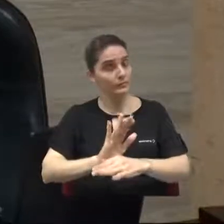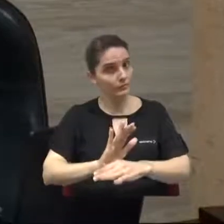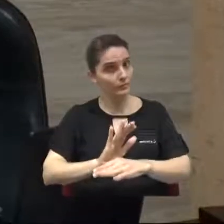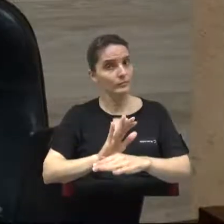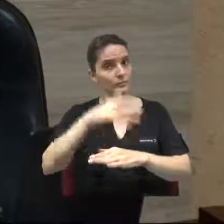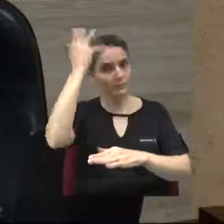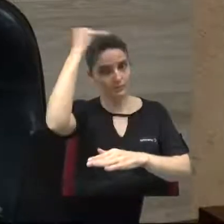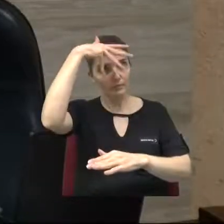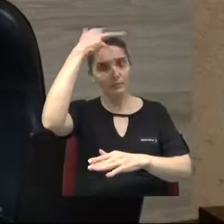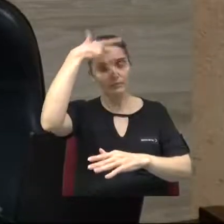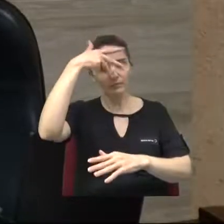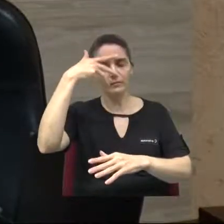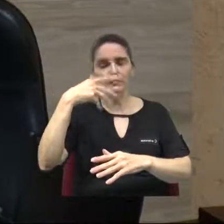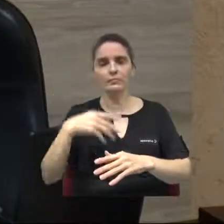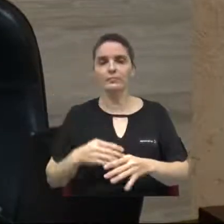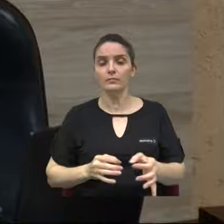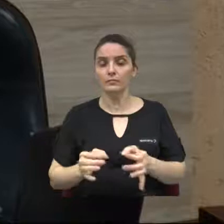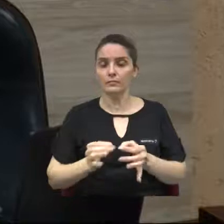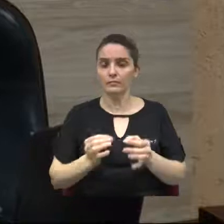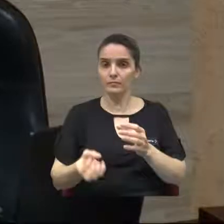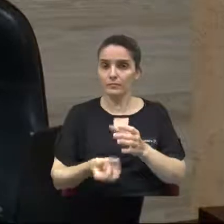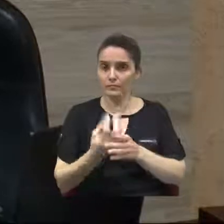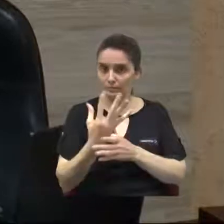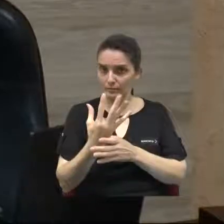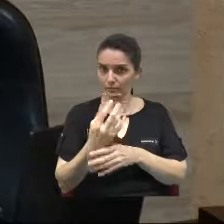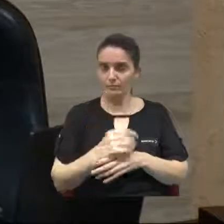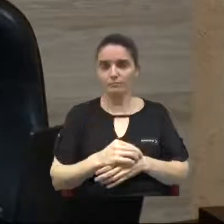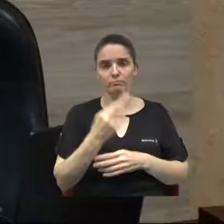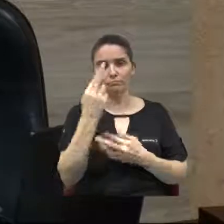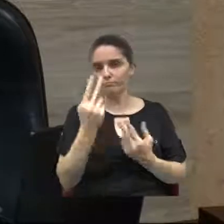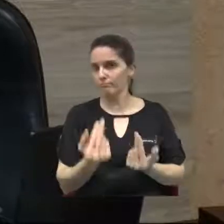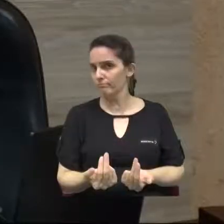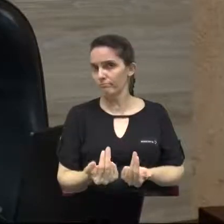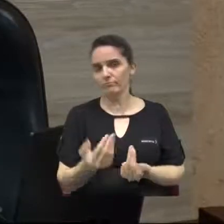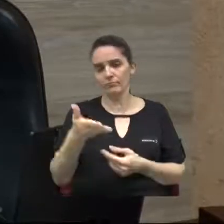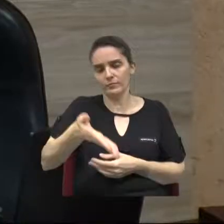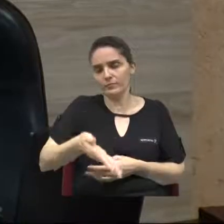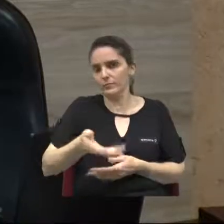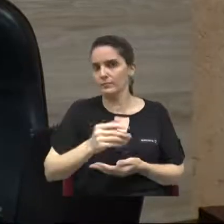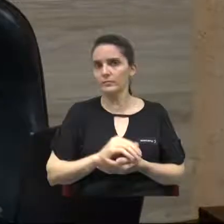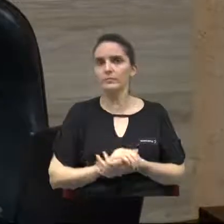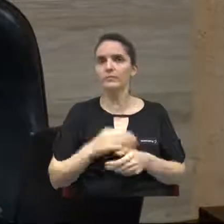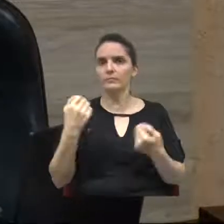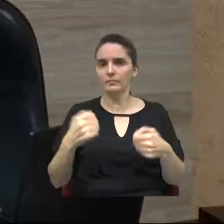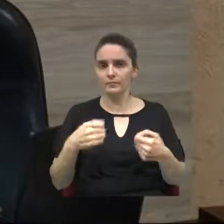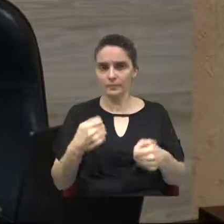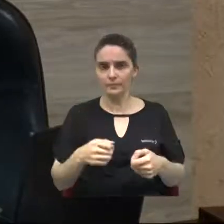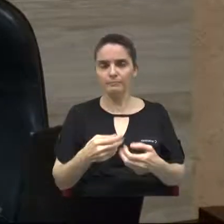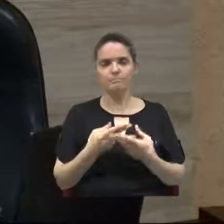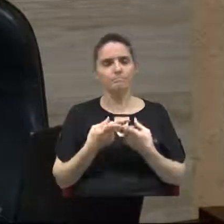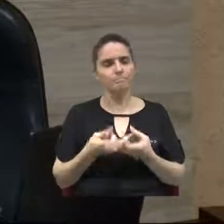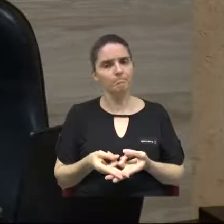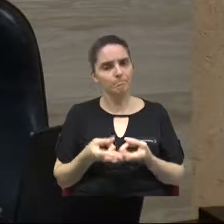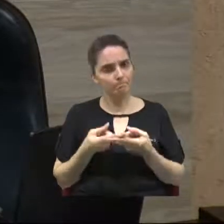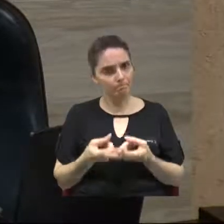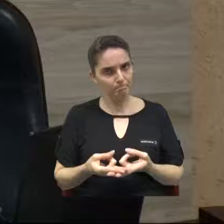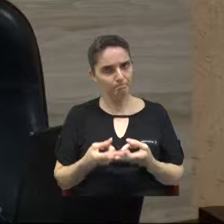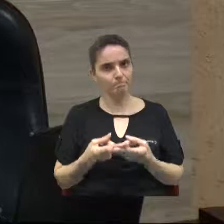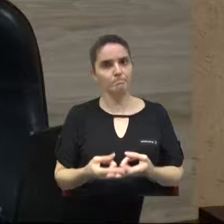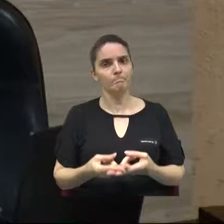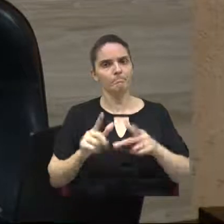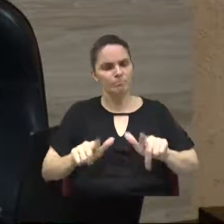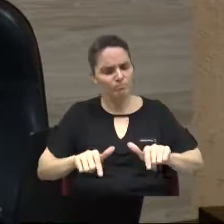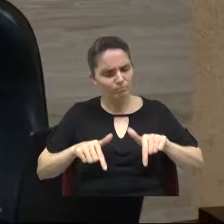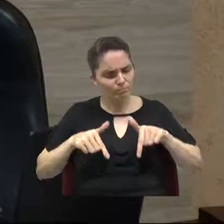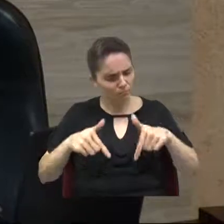para que ele pudesse ser feito. E vai demandar realmente de muita paciência do senhor e muito empenho,